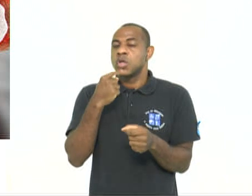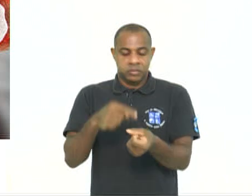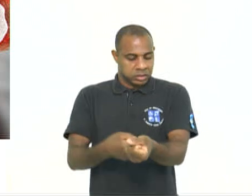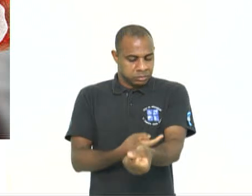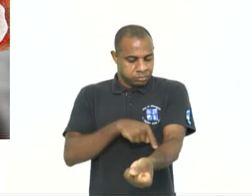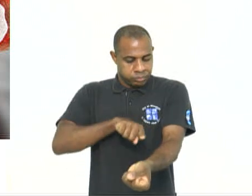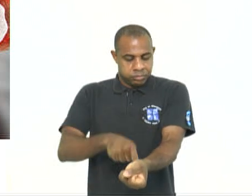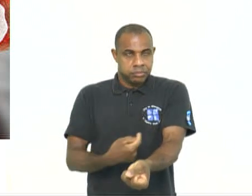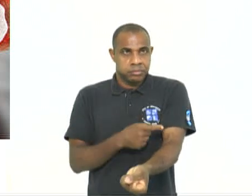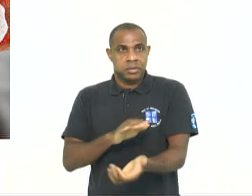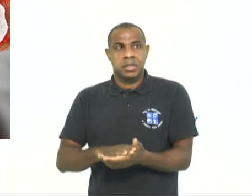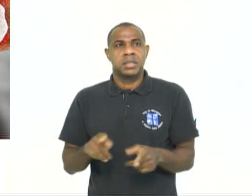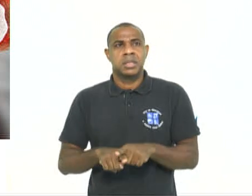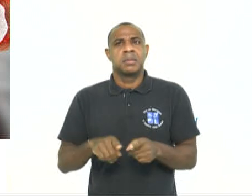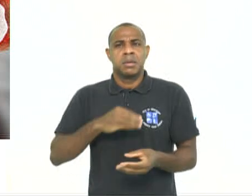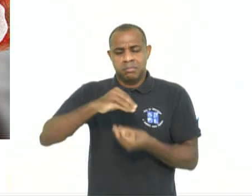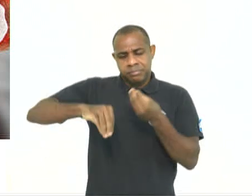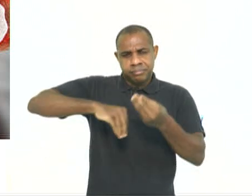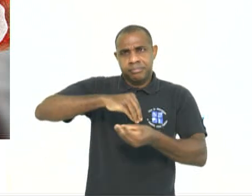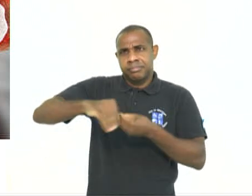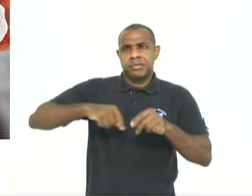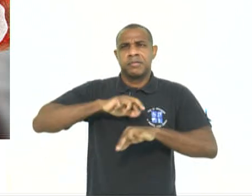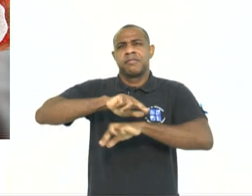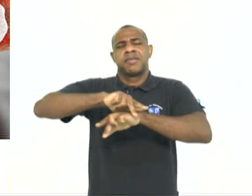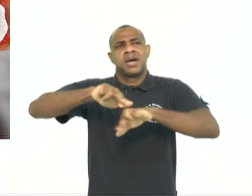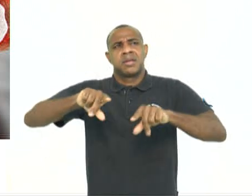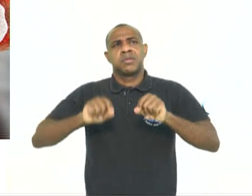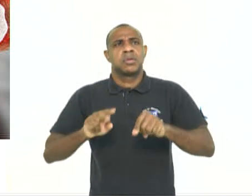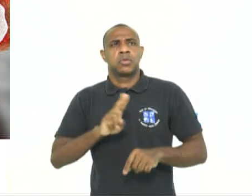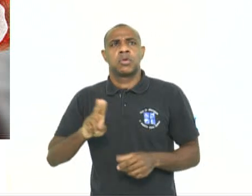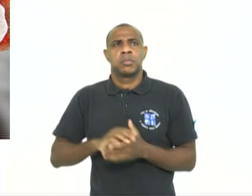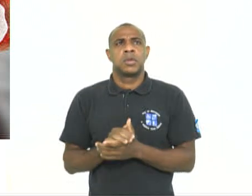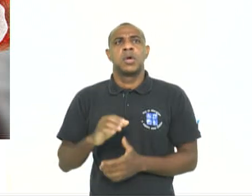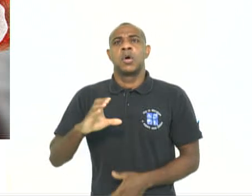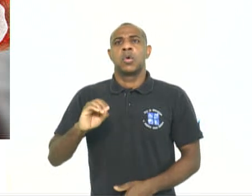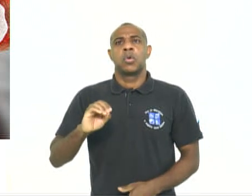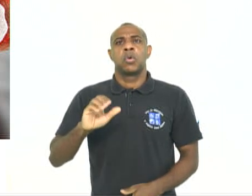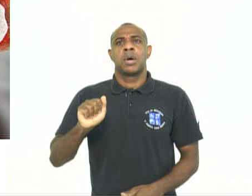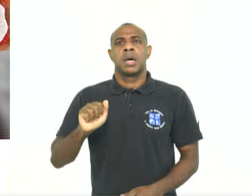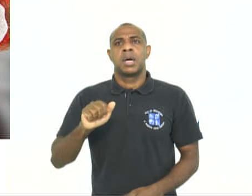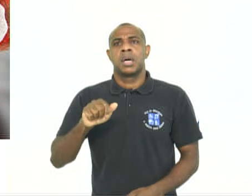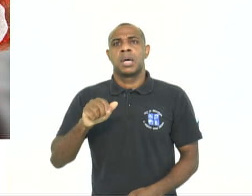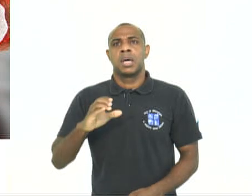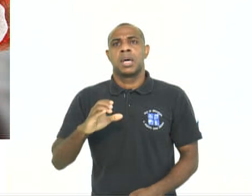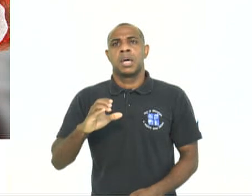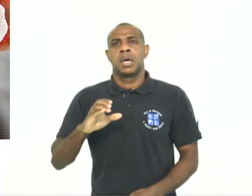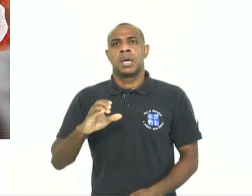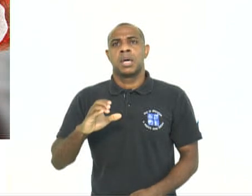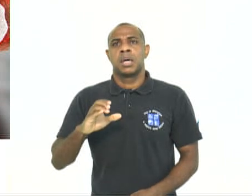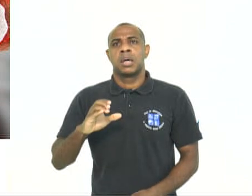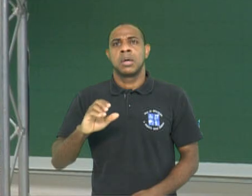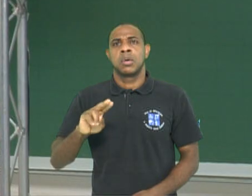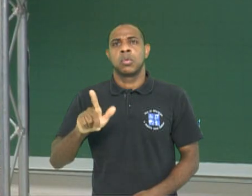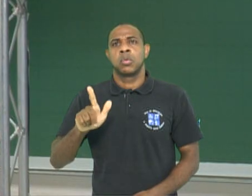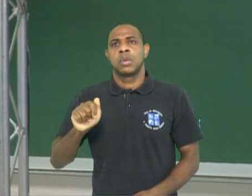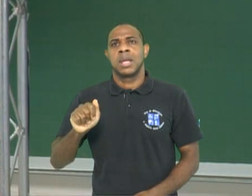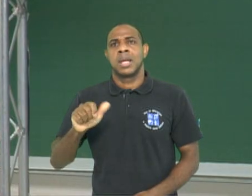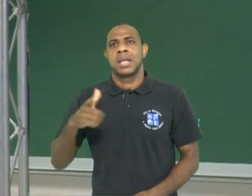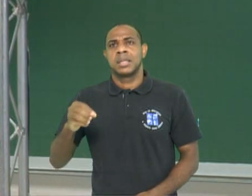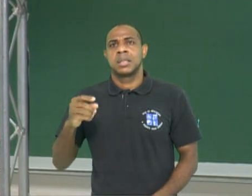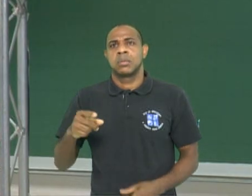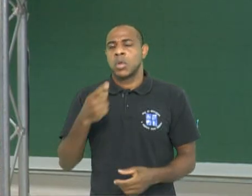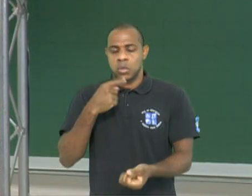e desencadeia uma série de reações que vão promover daí a chamada coagulação do sangue. Então aparece uma imagem ilustrativa ali tentando fechar,